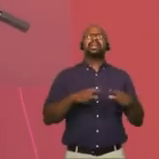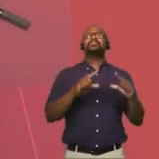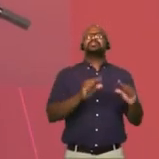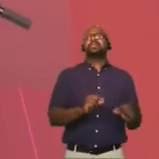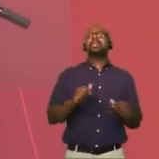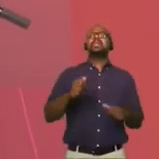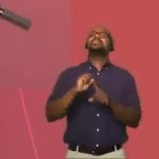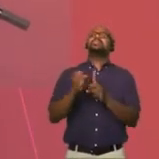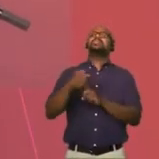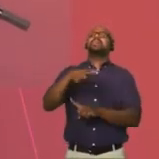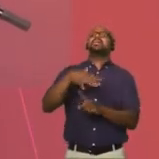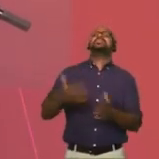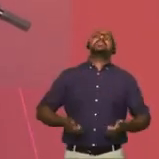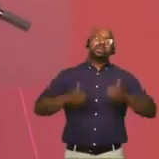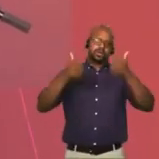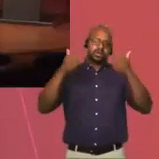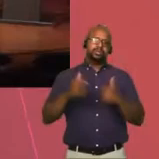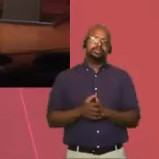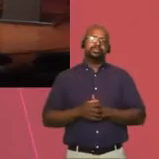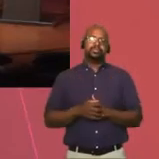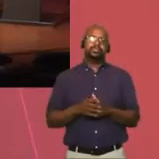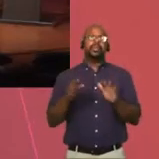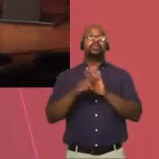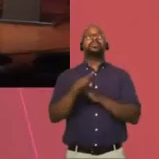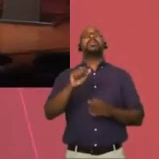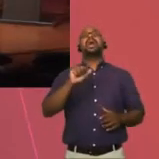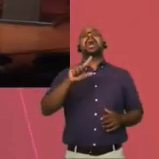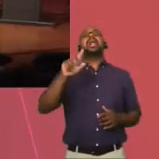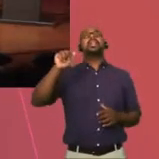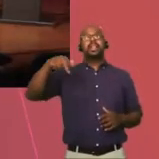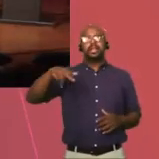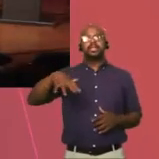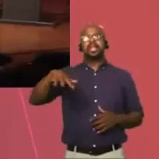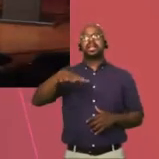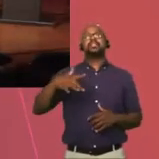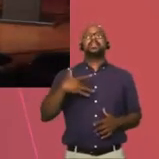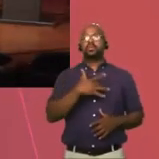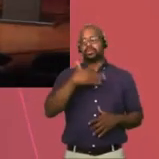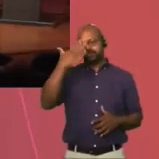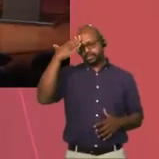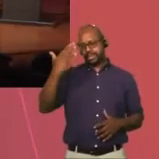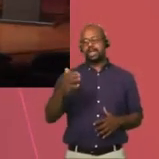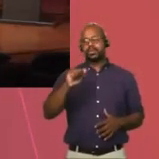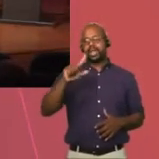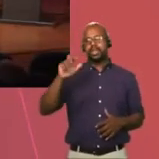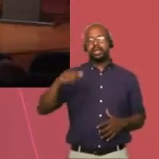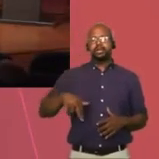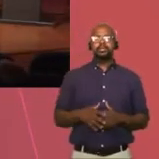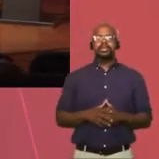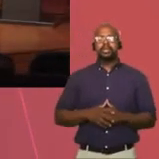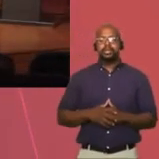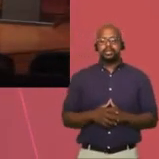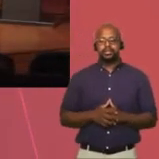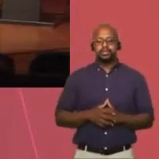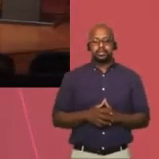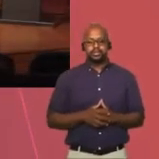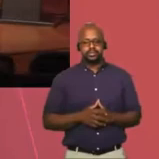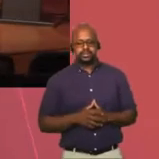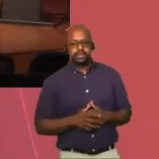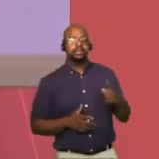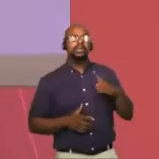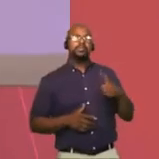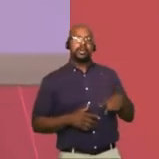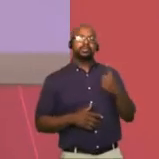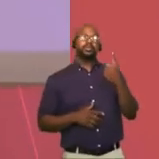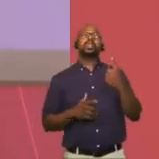melhor e a pergunta foi feita pelo Alan da área de saúde brigada lan e tenho mais